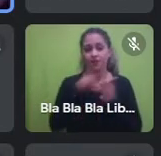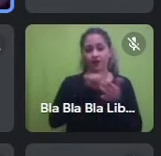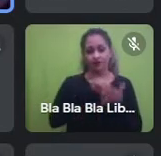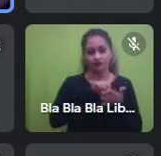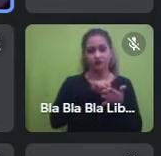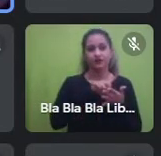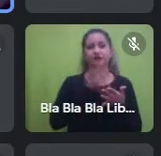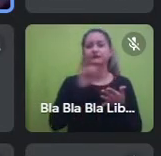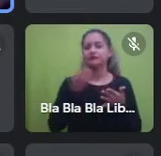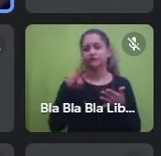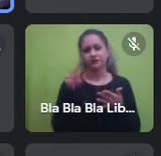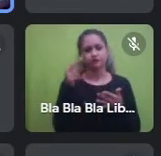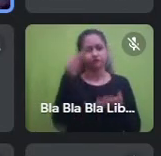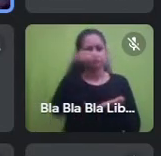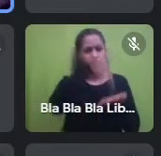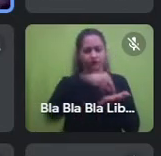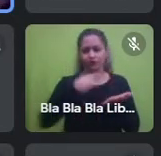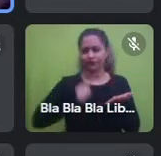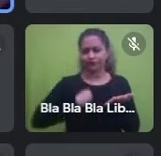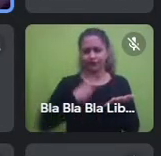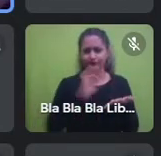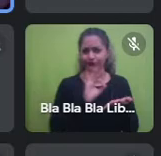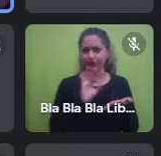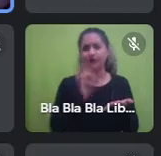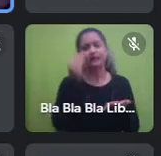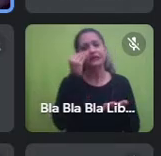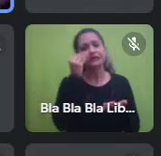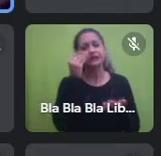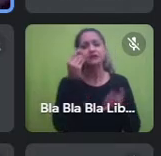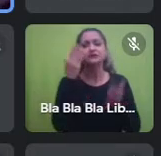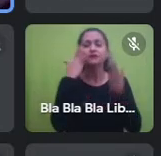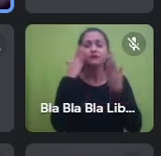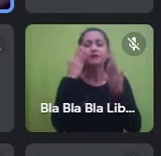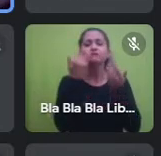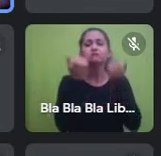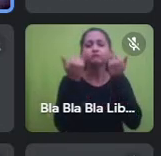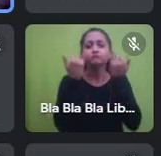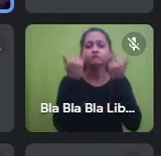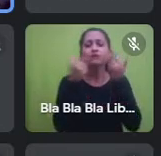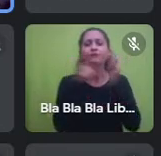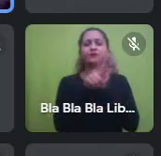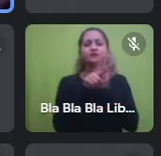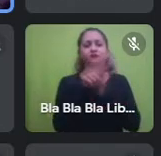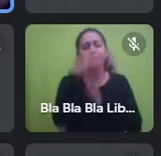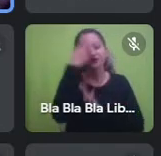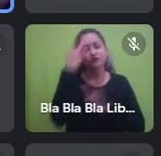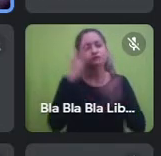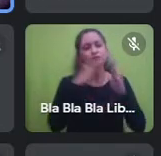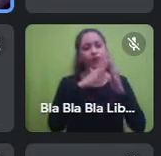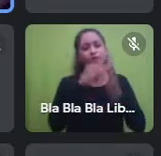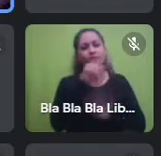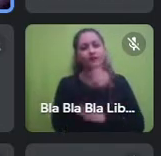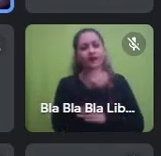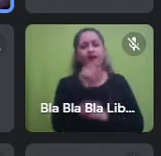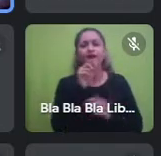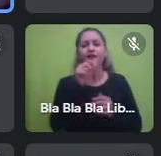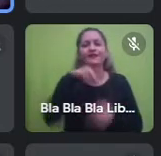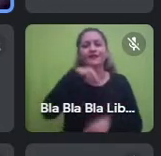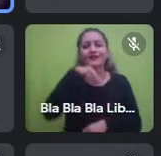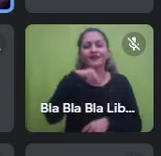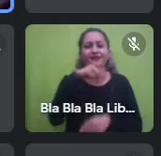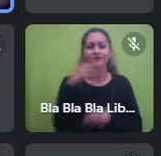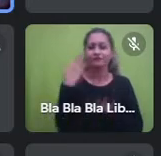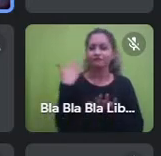você não esteve lá, procura saber, fala com quem morou lá, fala com as pessoas que viveram, com os netos daqueles que